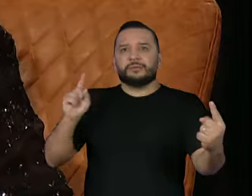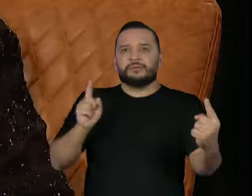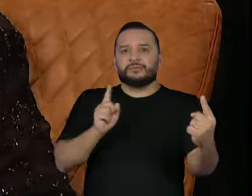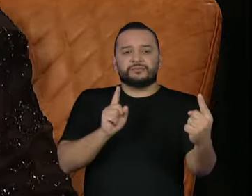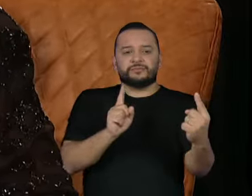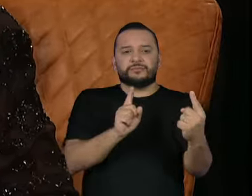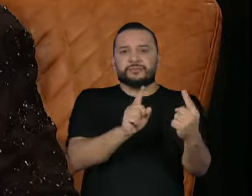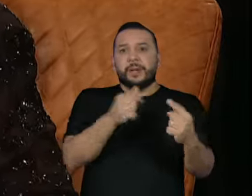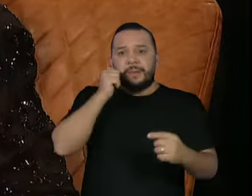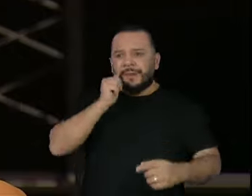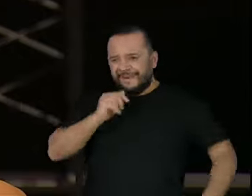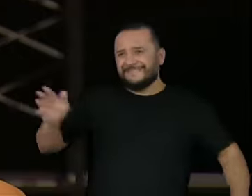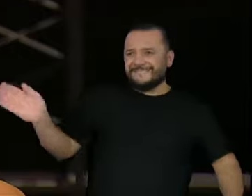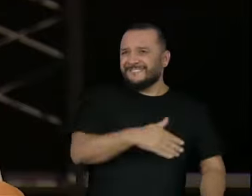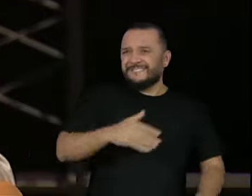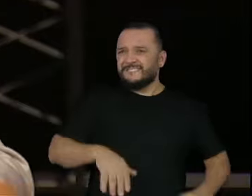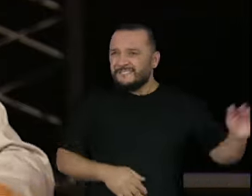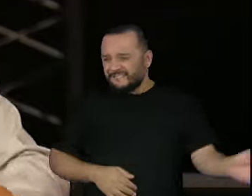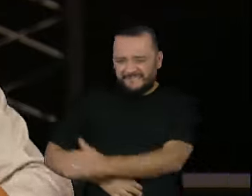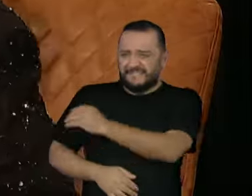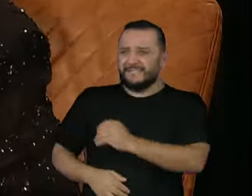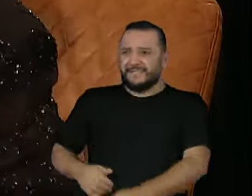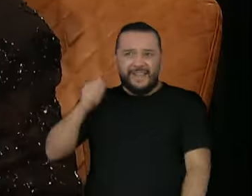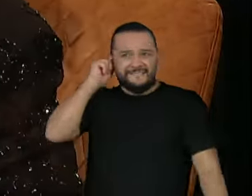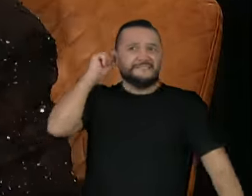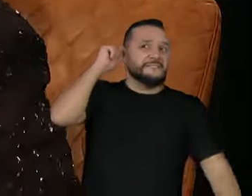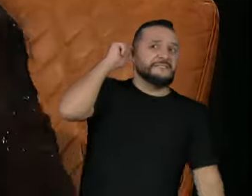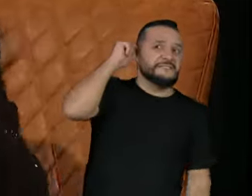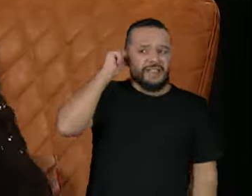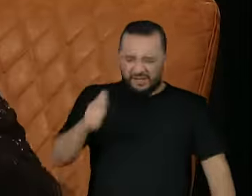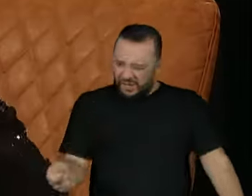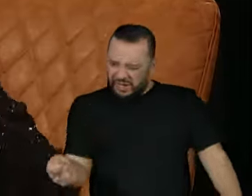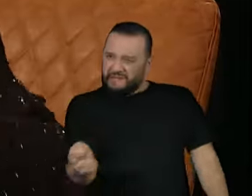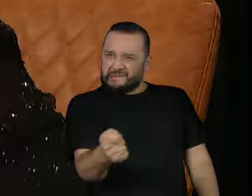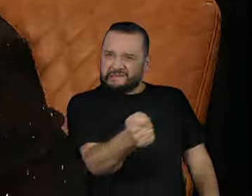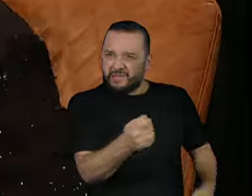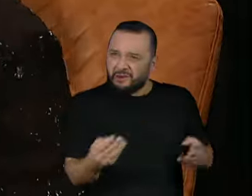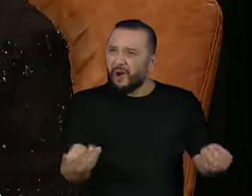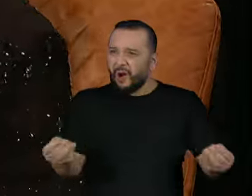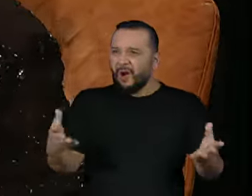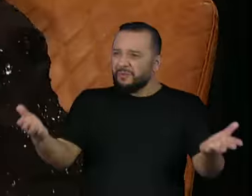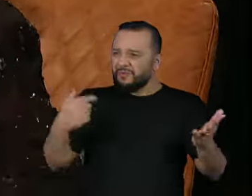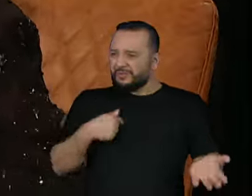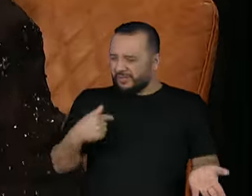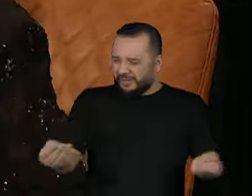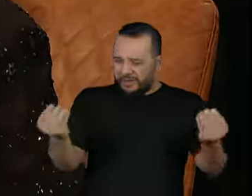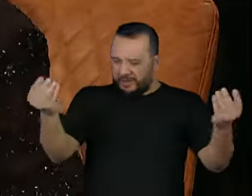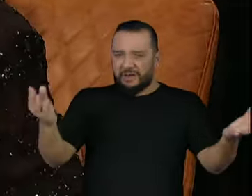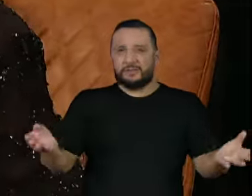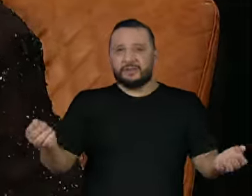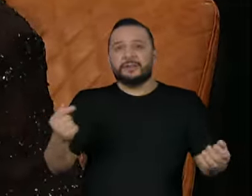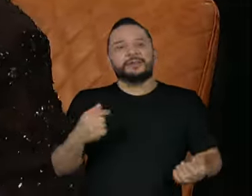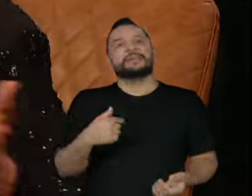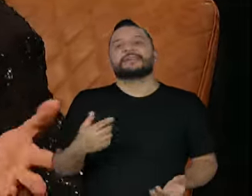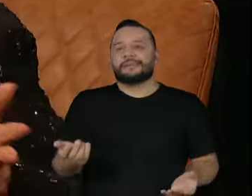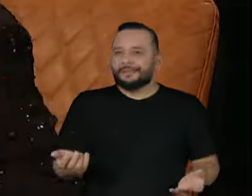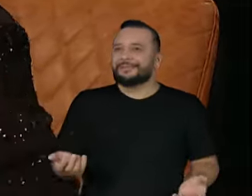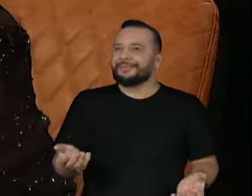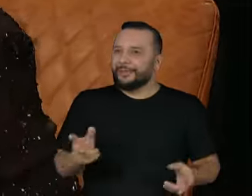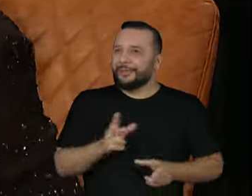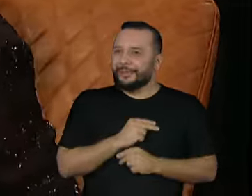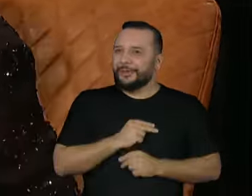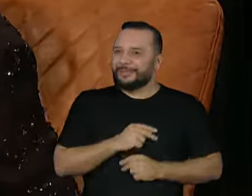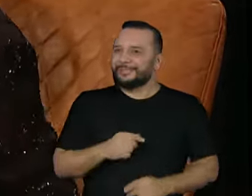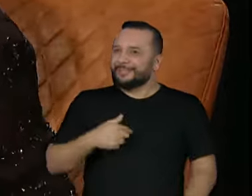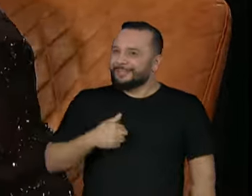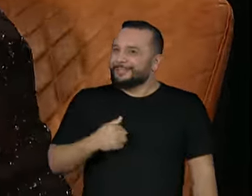na frente dos outros. Mas foi orelha puxada. Como você faz isso comigo? É muito incrível, né? Mas eu